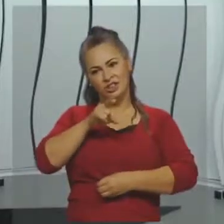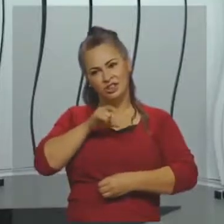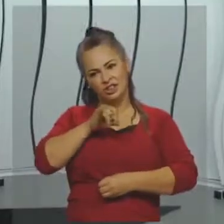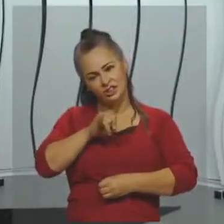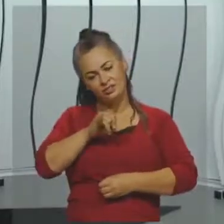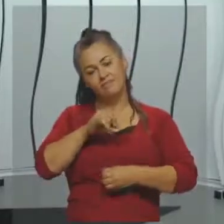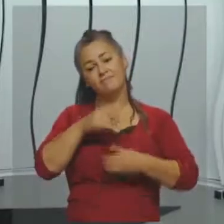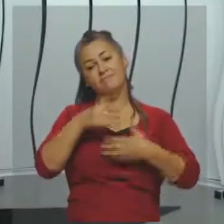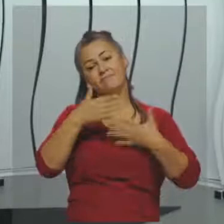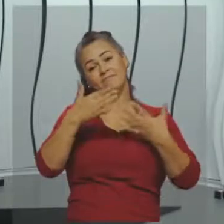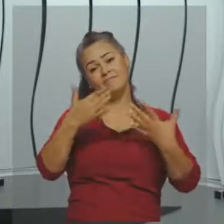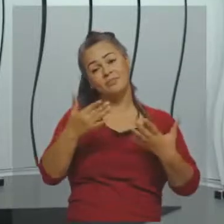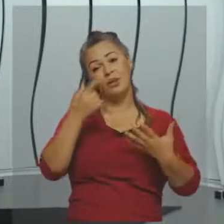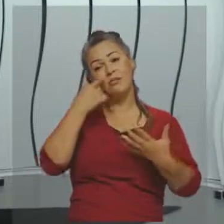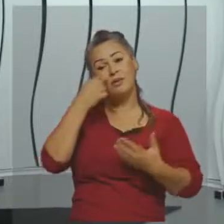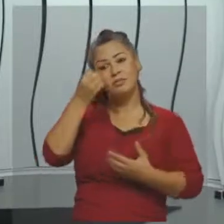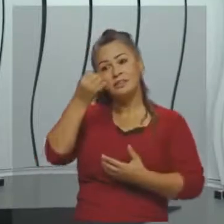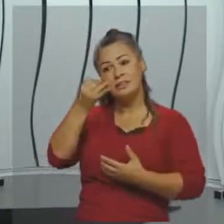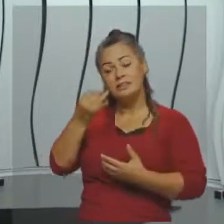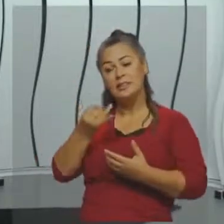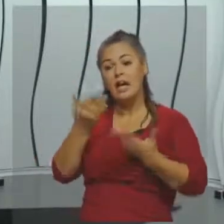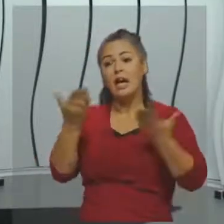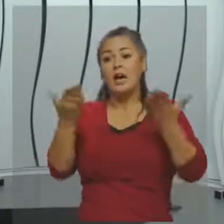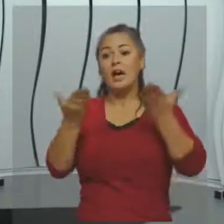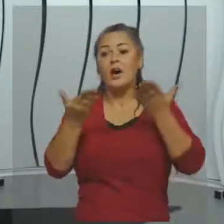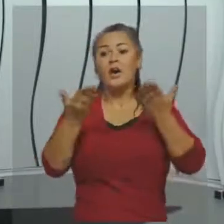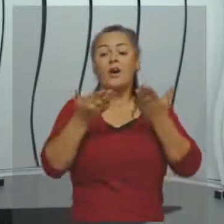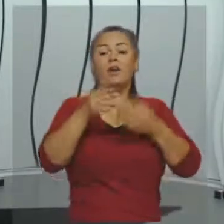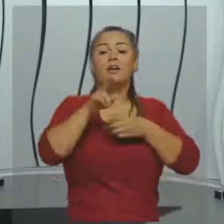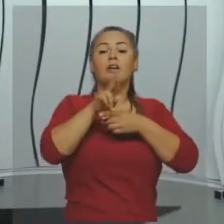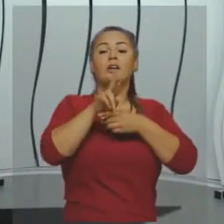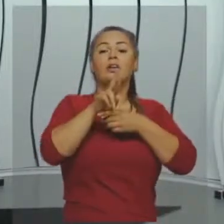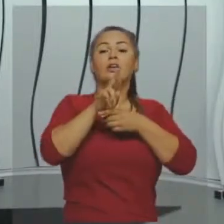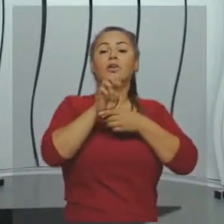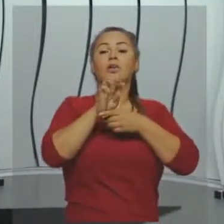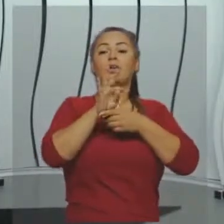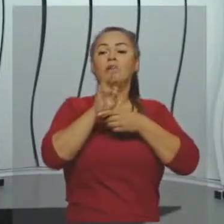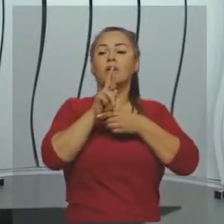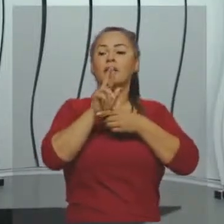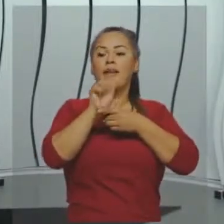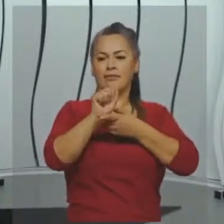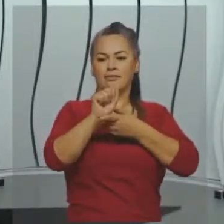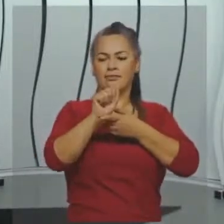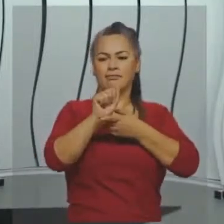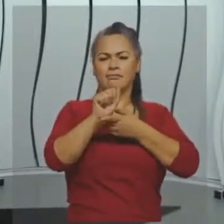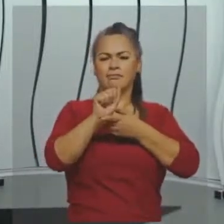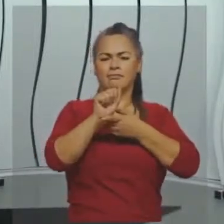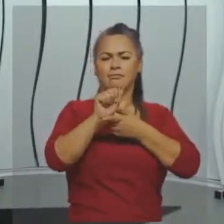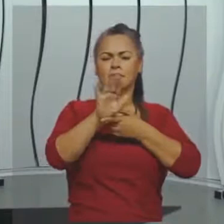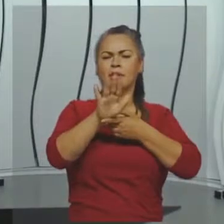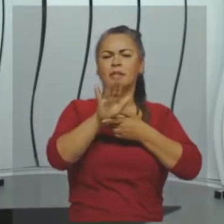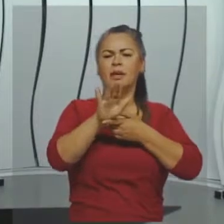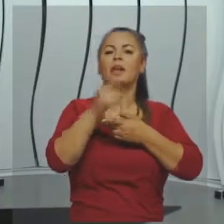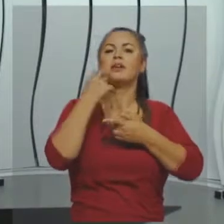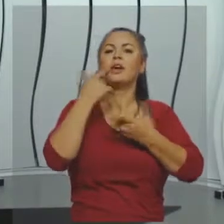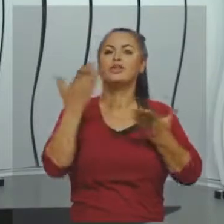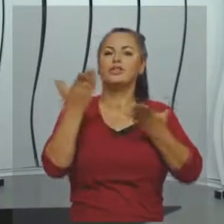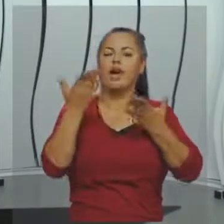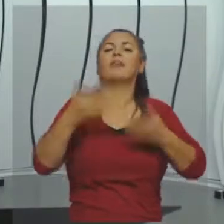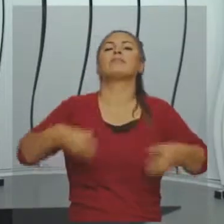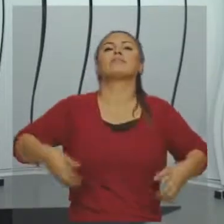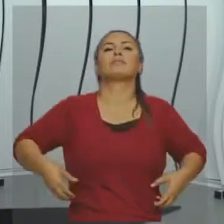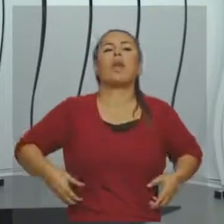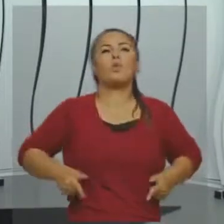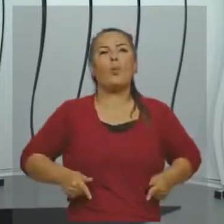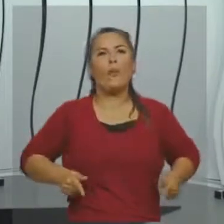Finalmente, vamos falar da uretra. Chegou lá na bexiga, e aí você está lá com 100 ml de urina, aí